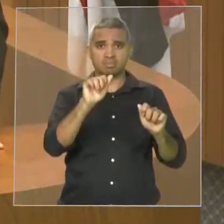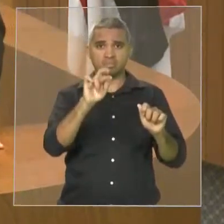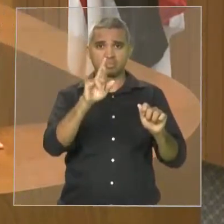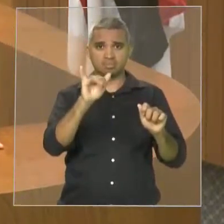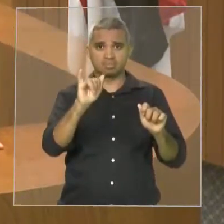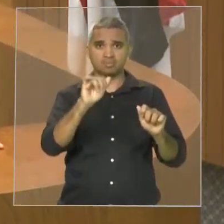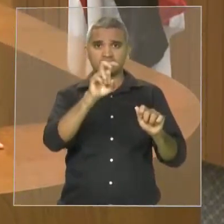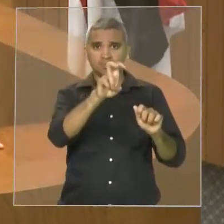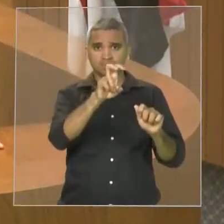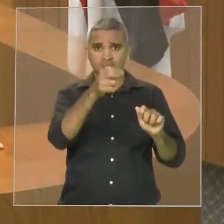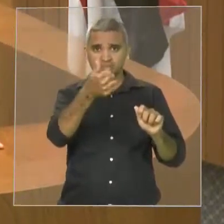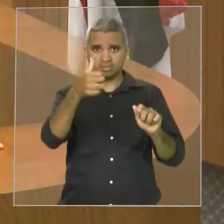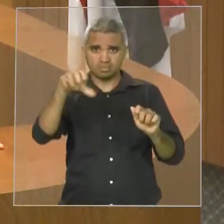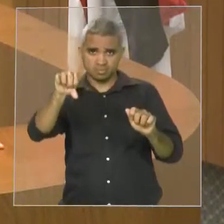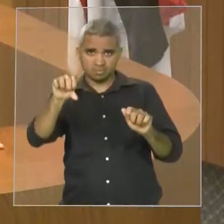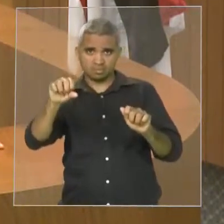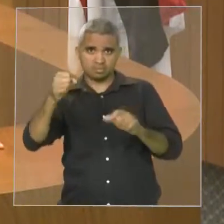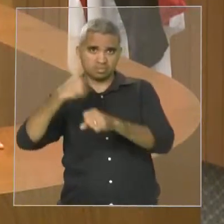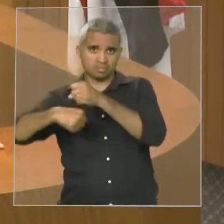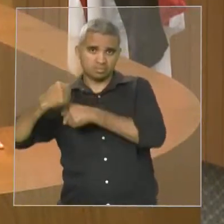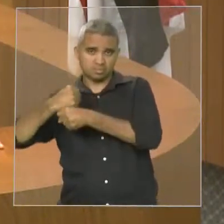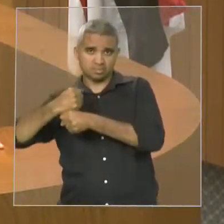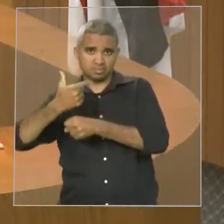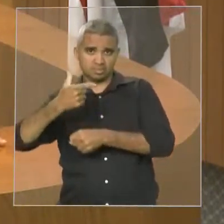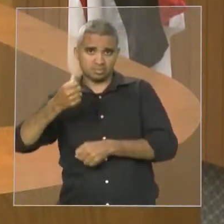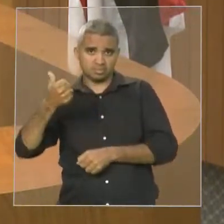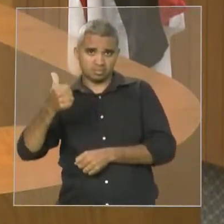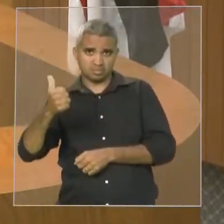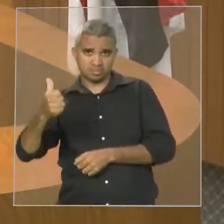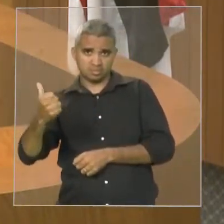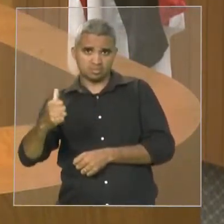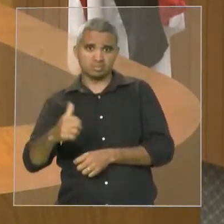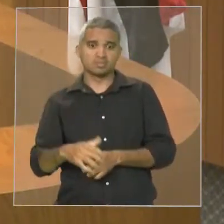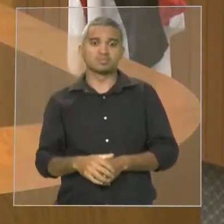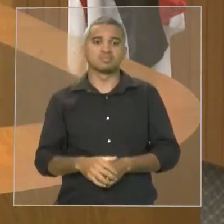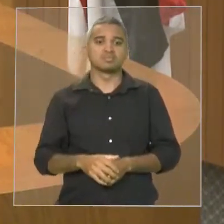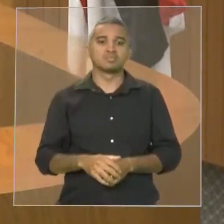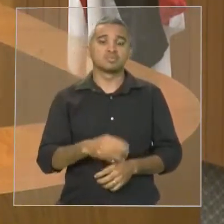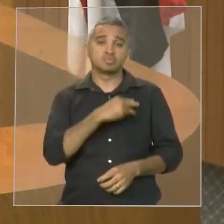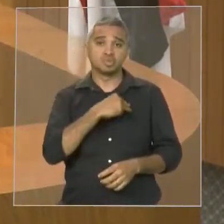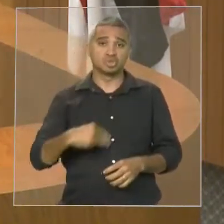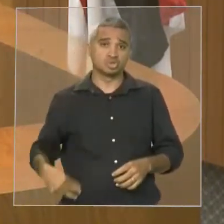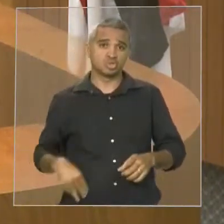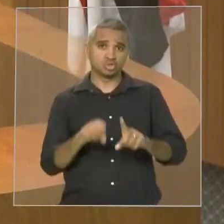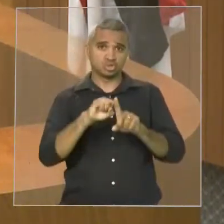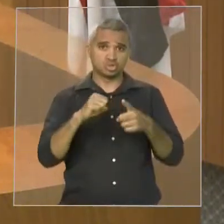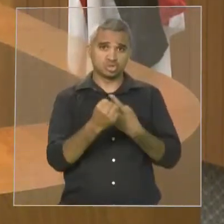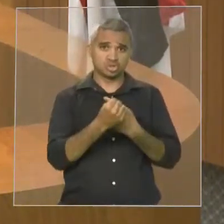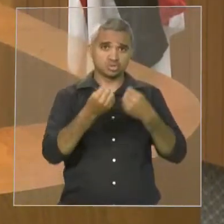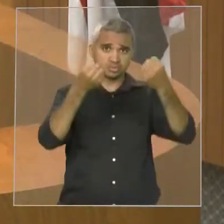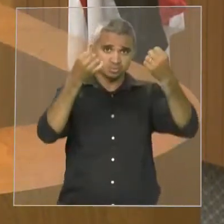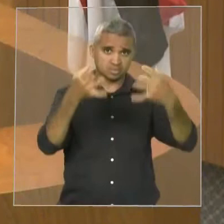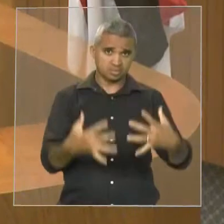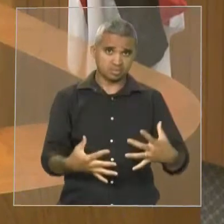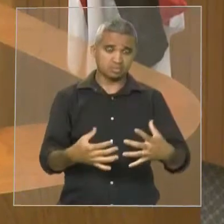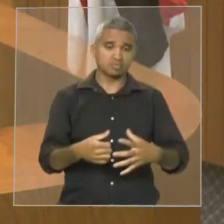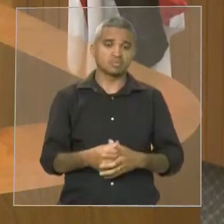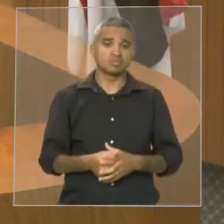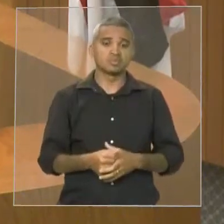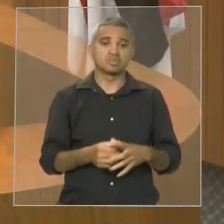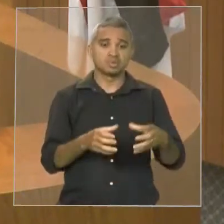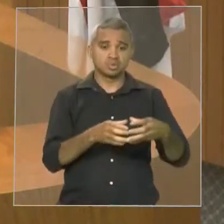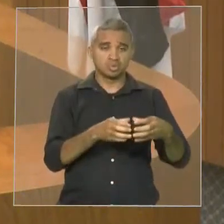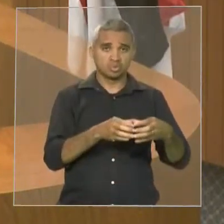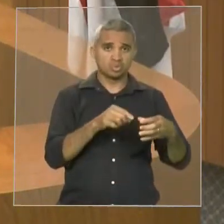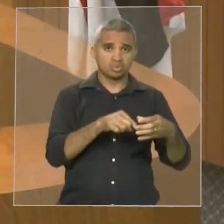519/2011 do Ministério da Previdência Social deixa claro que o Comitê de Investimentos deve ter poder para